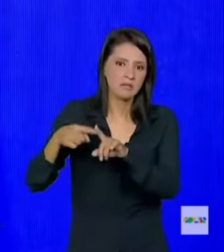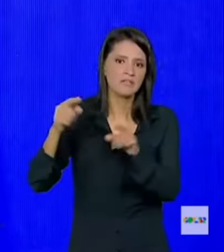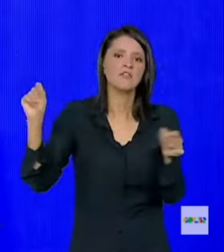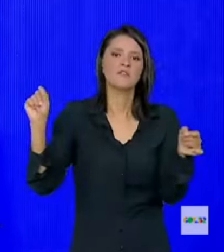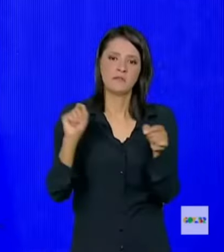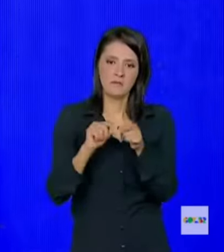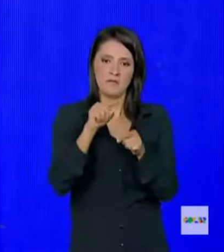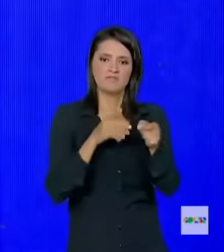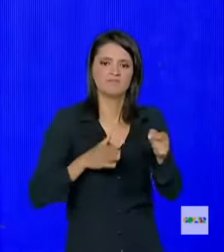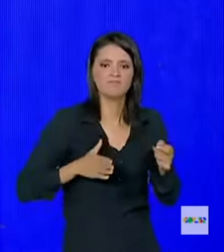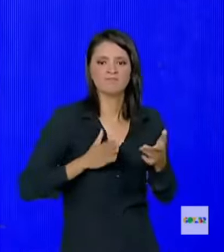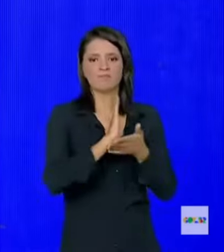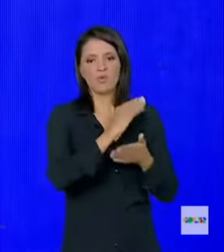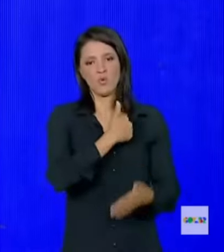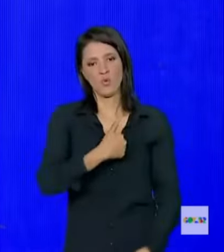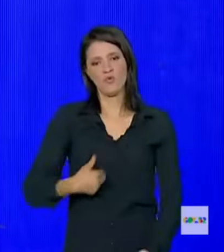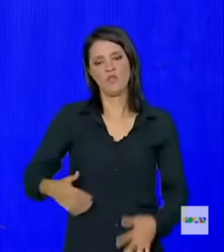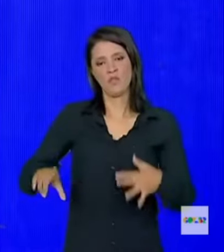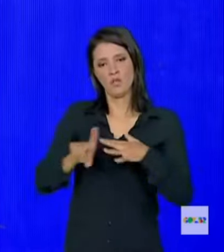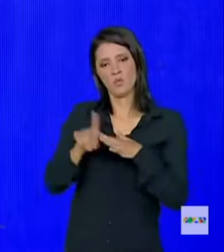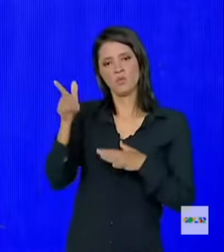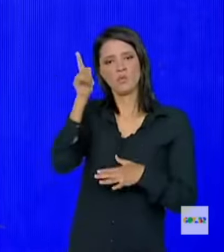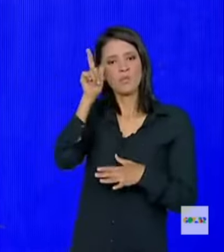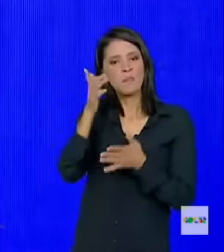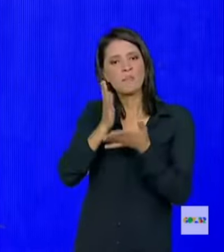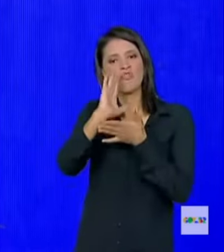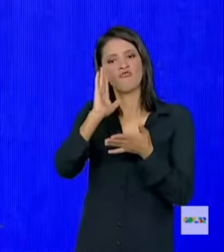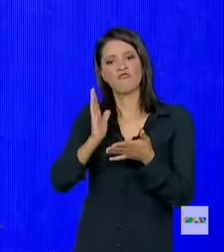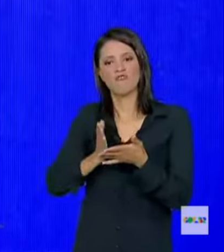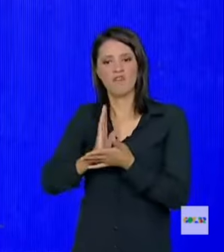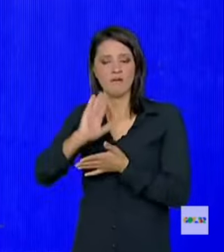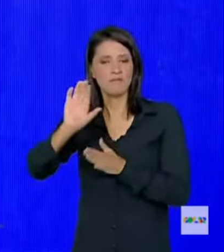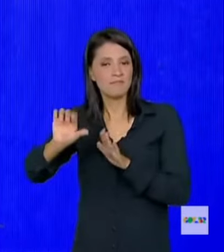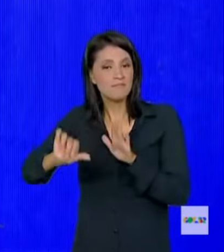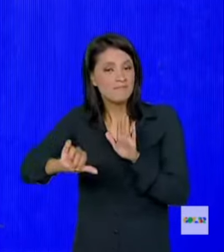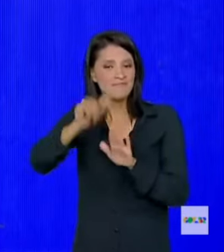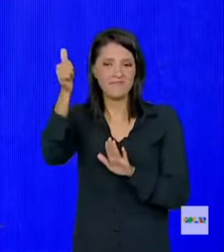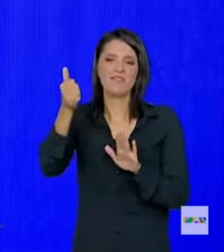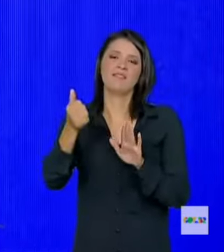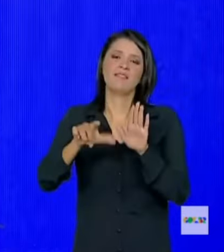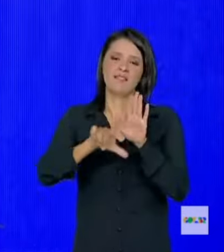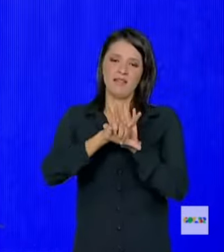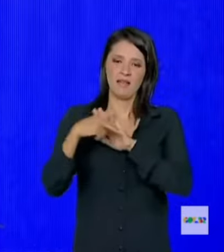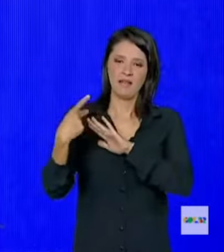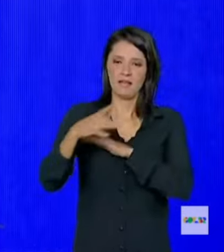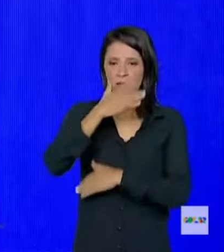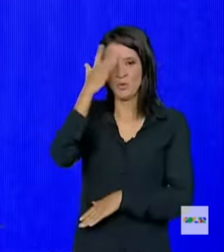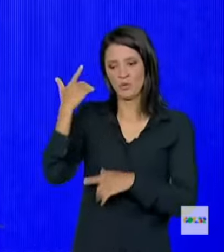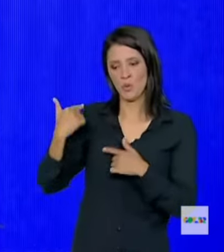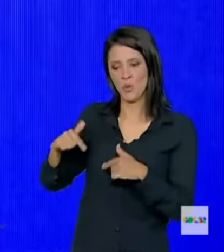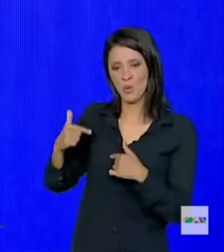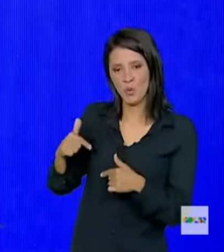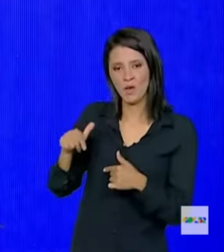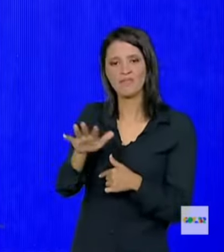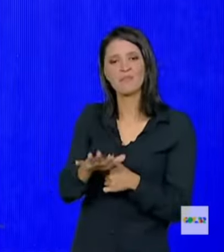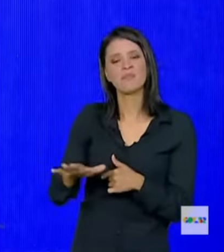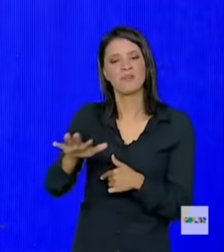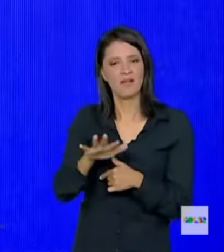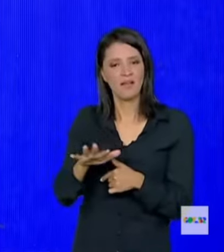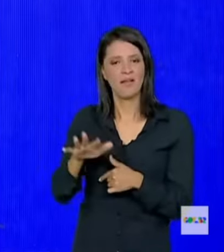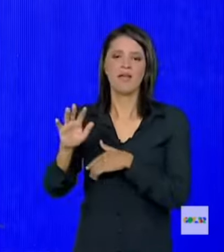que o governo socialista conseguisse aprovar a primeira regulamentação das pessoas que trabalhavam